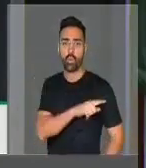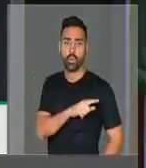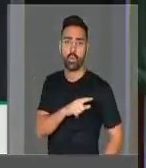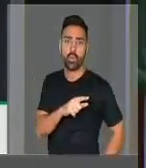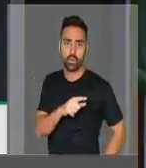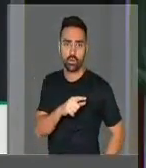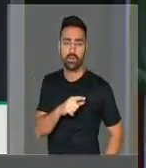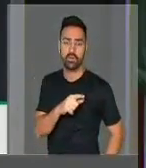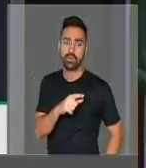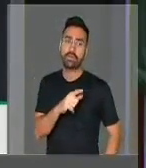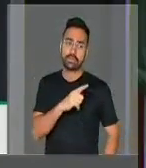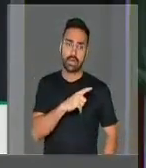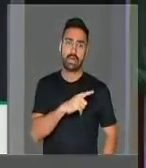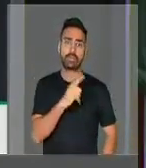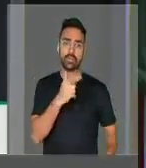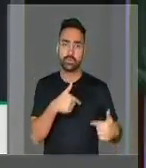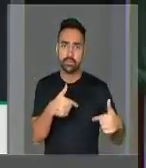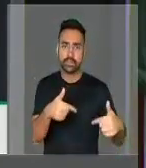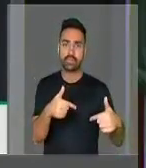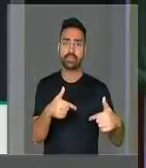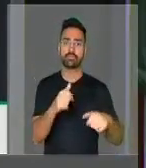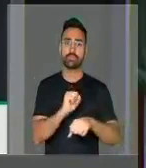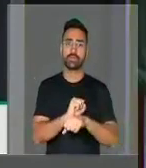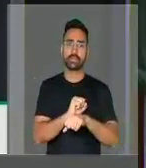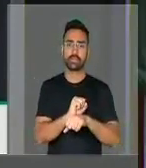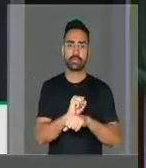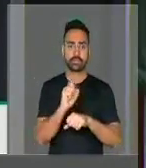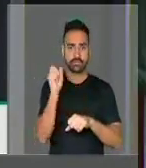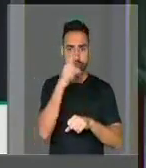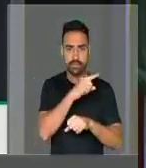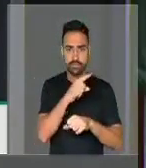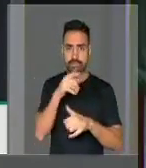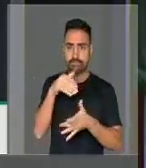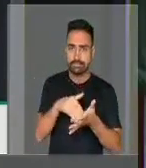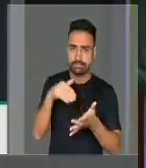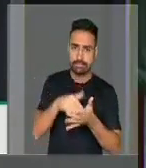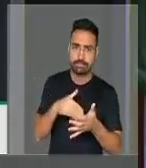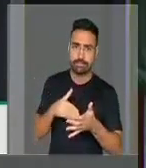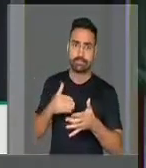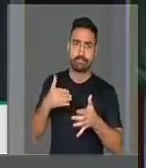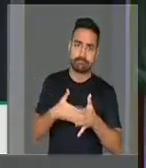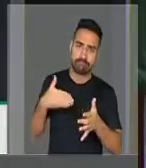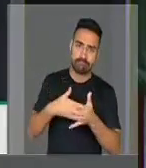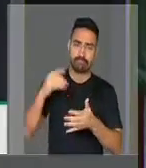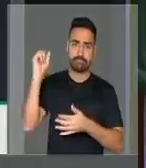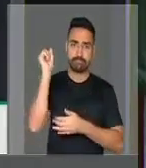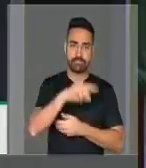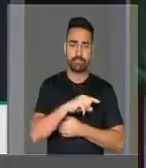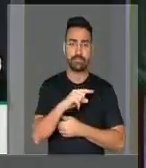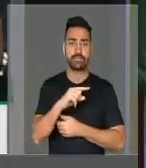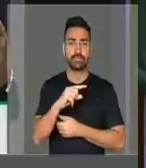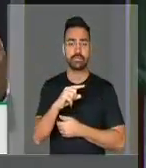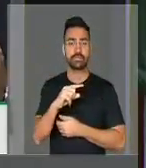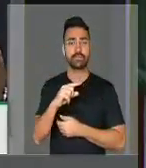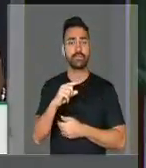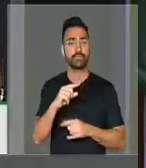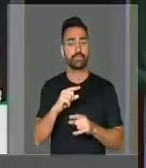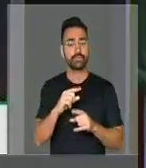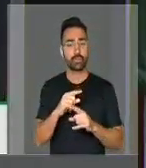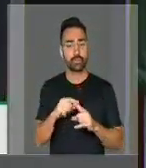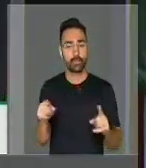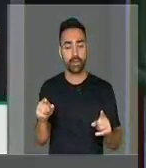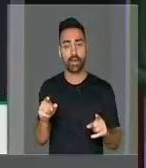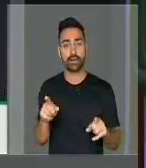e recuos, com dissensos, com dificuldades, e mais tarde, já